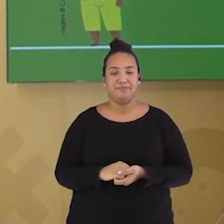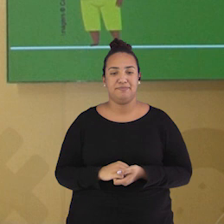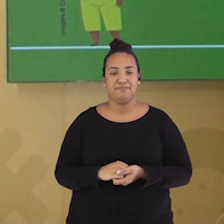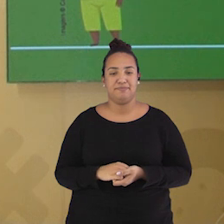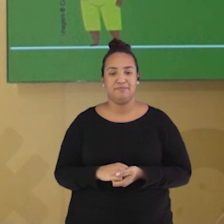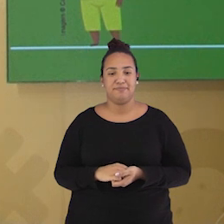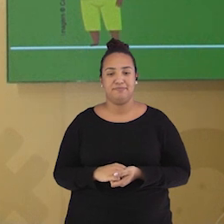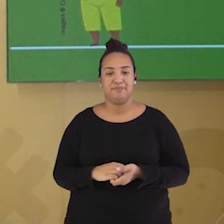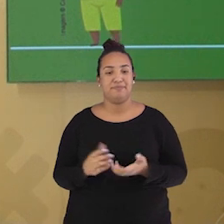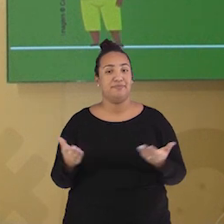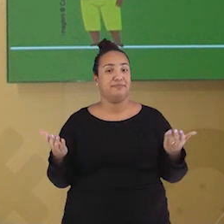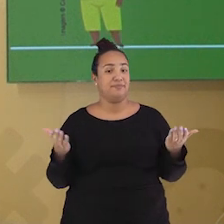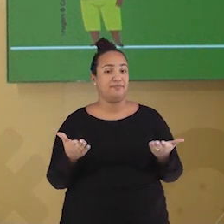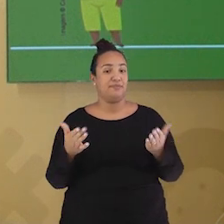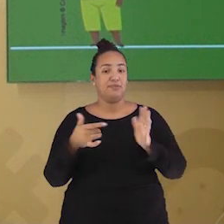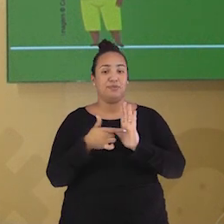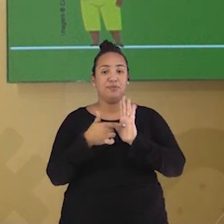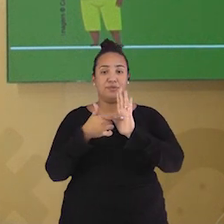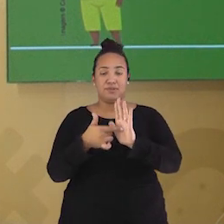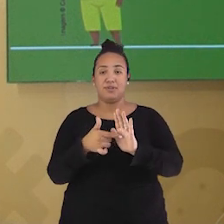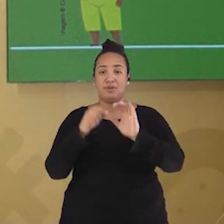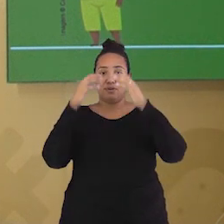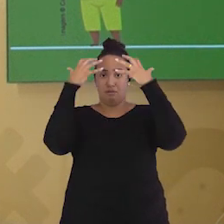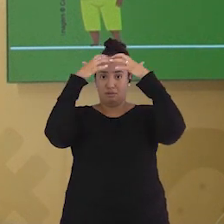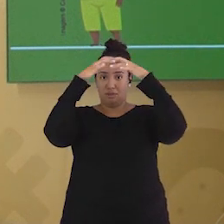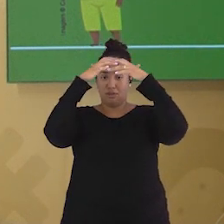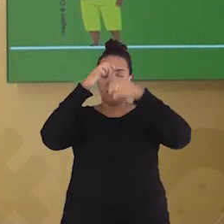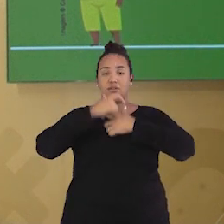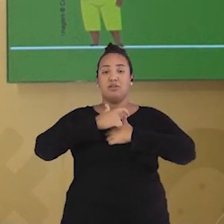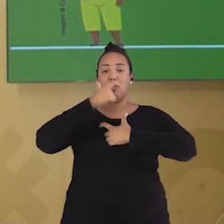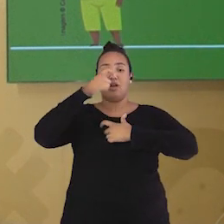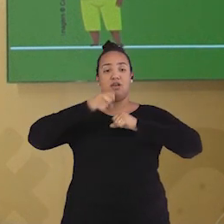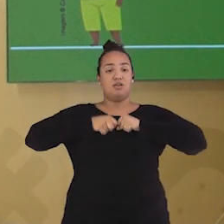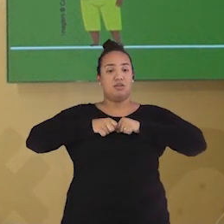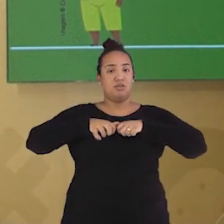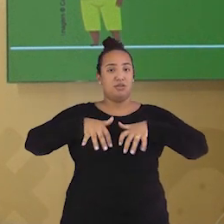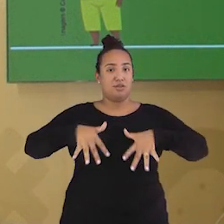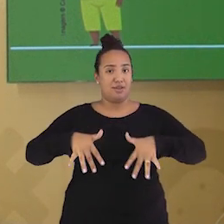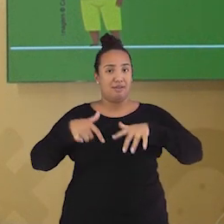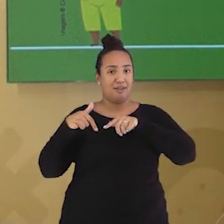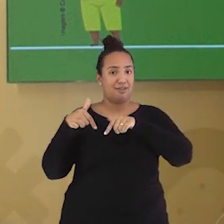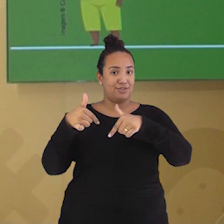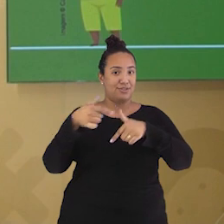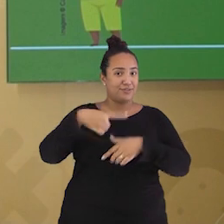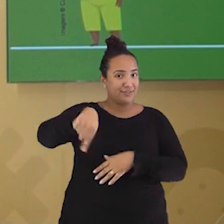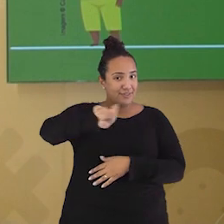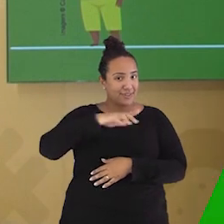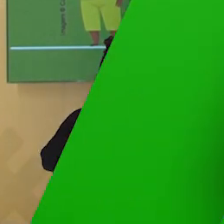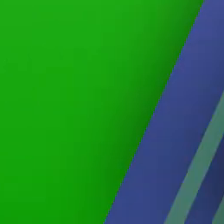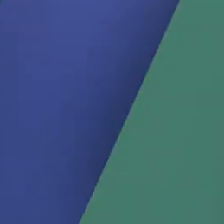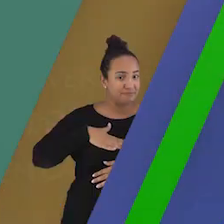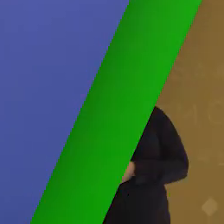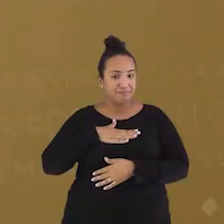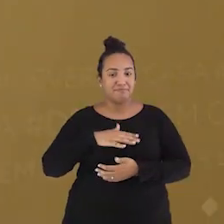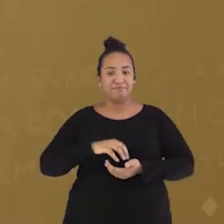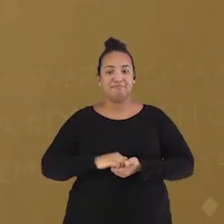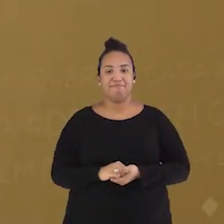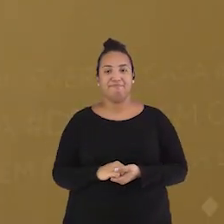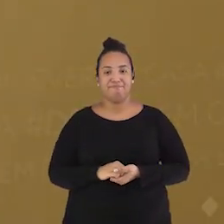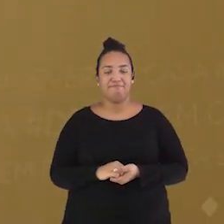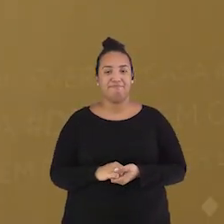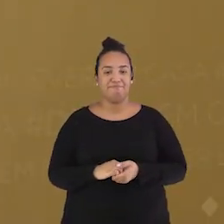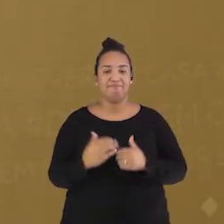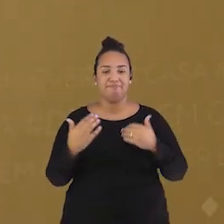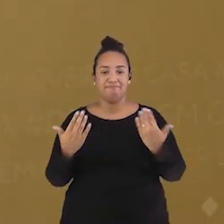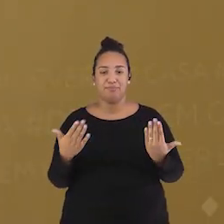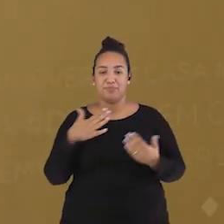Essa foi uma demonstração do nosso sistema nervoso funcionando. Você gostou?